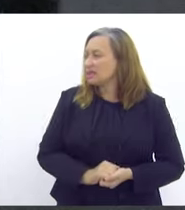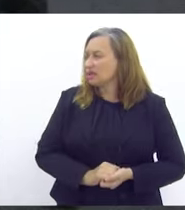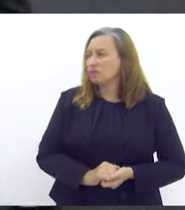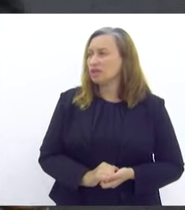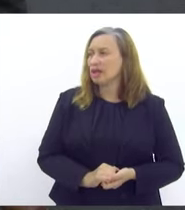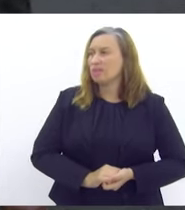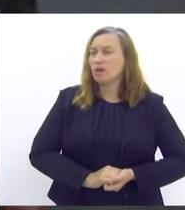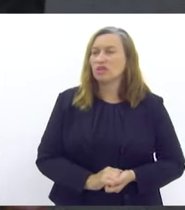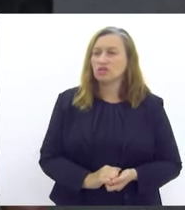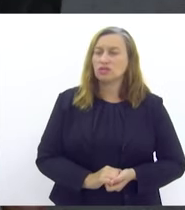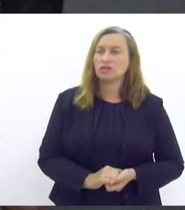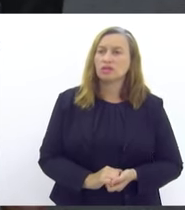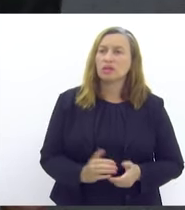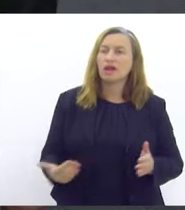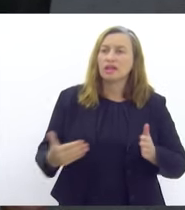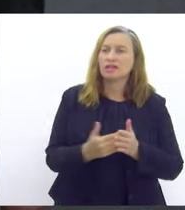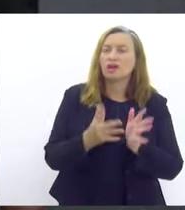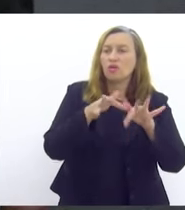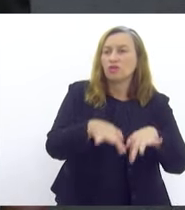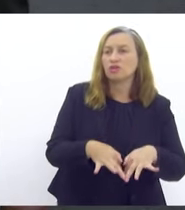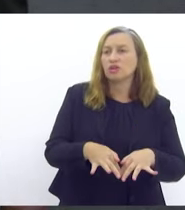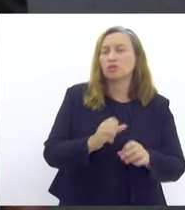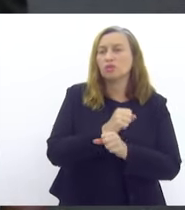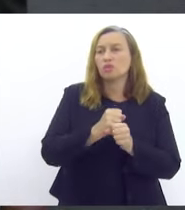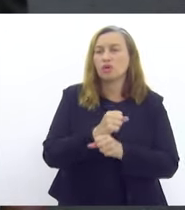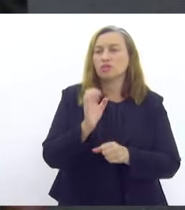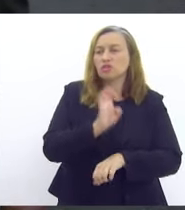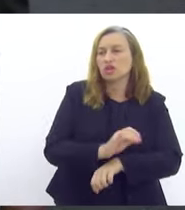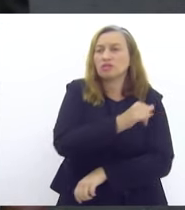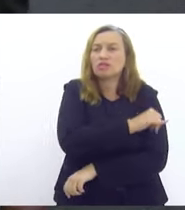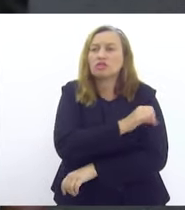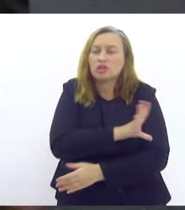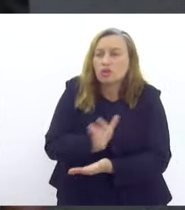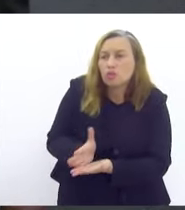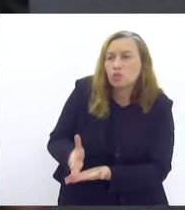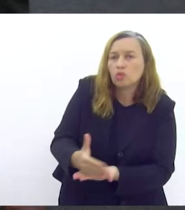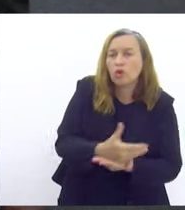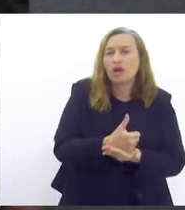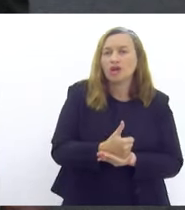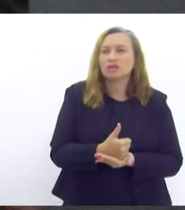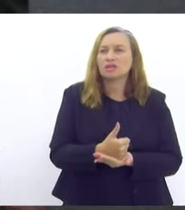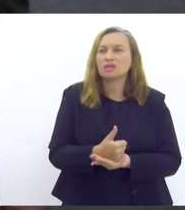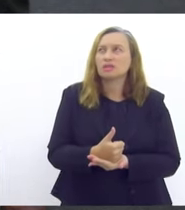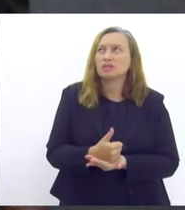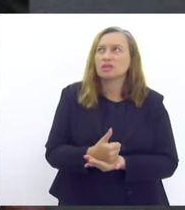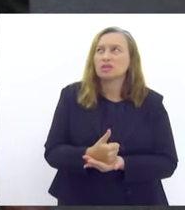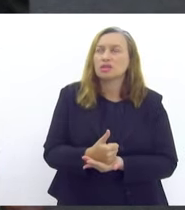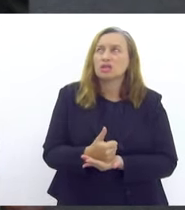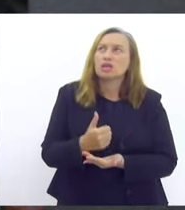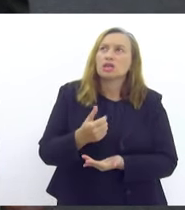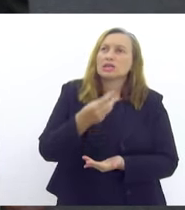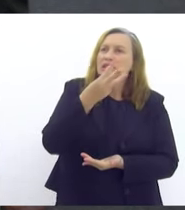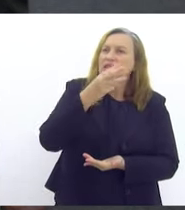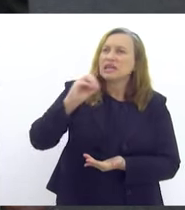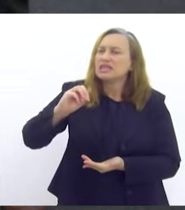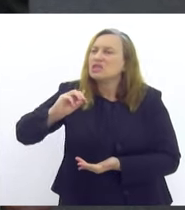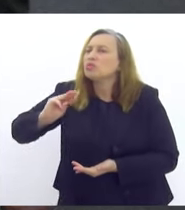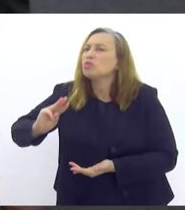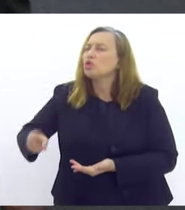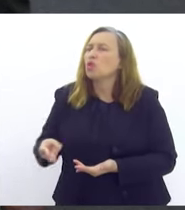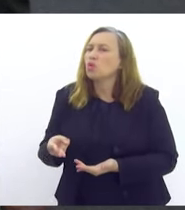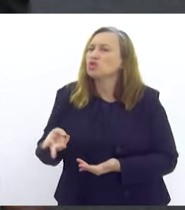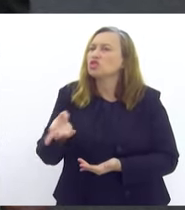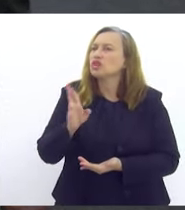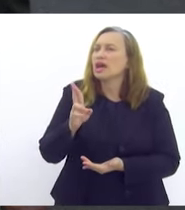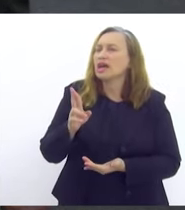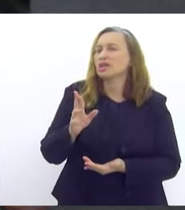situação em que, até o final do ano, o Estado do Rio de Janeiro deve arrecadar ainda, receber mais cerca de 300 milhões de